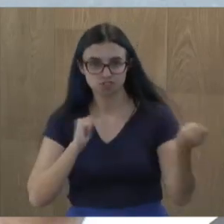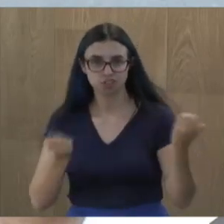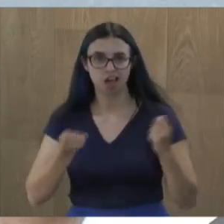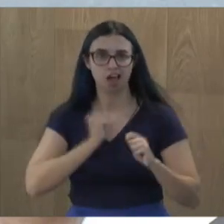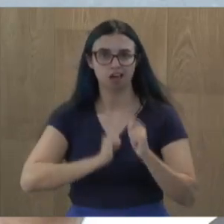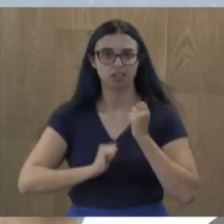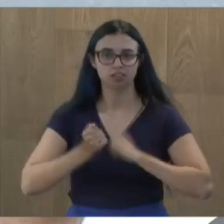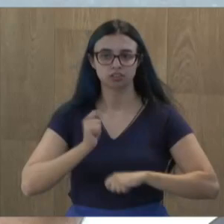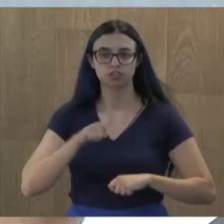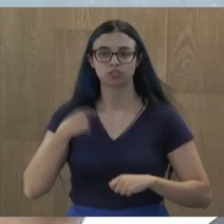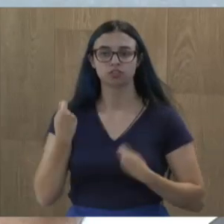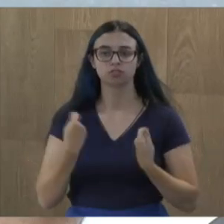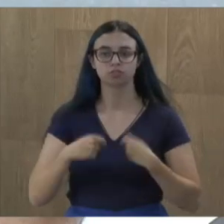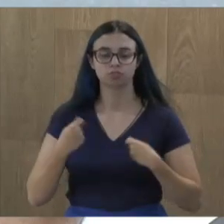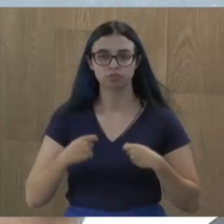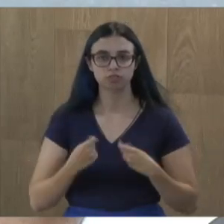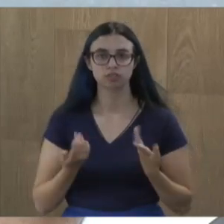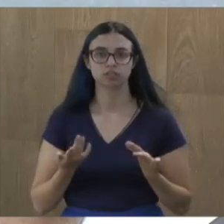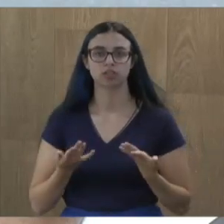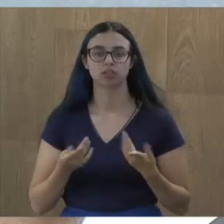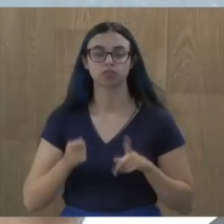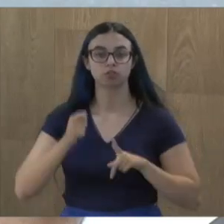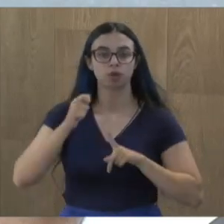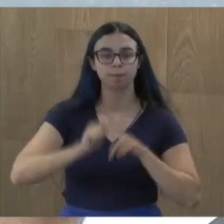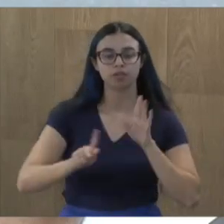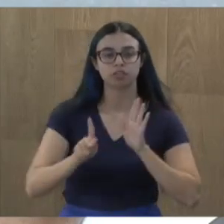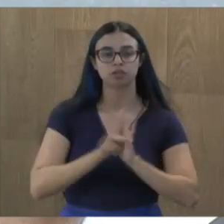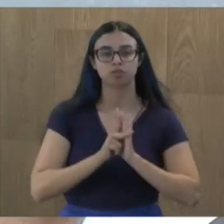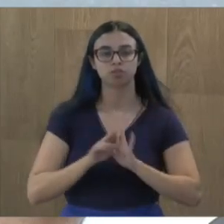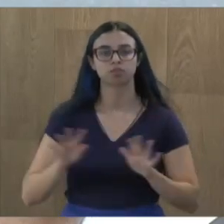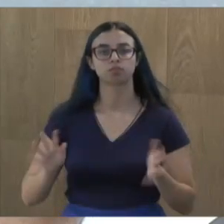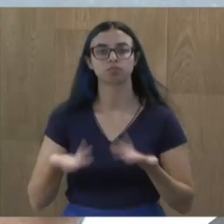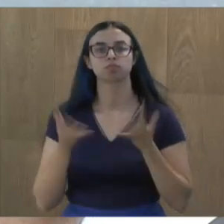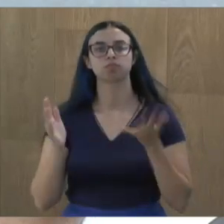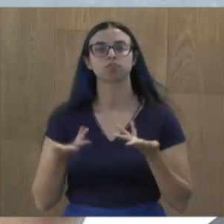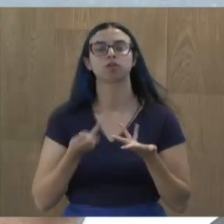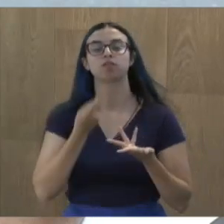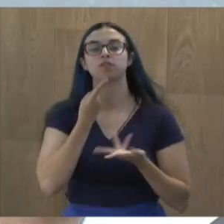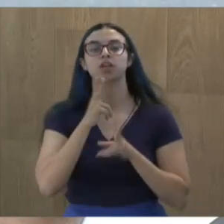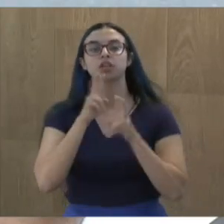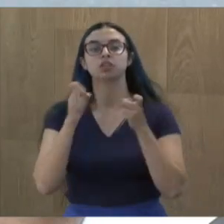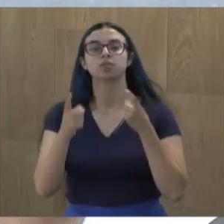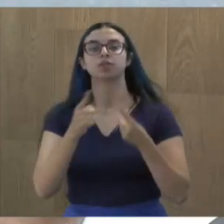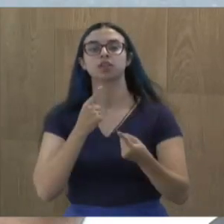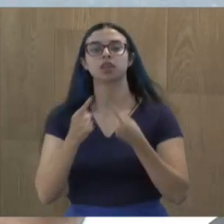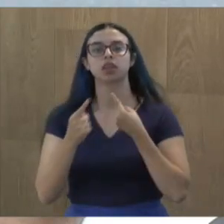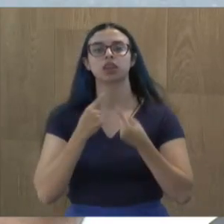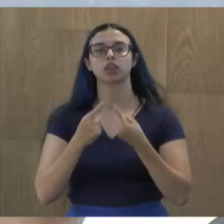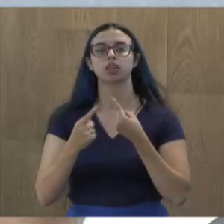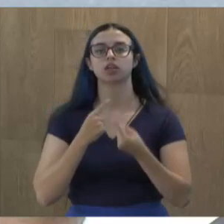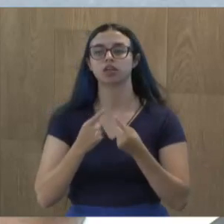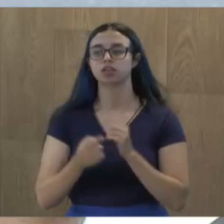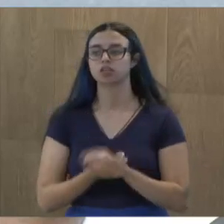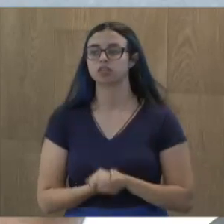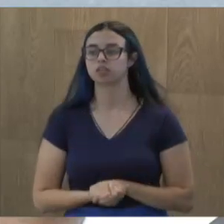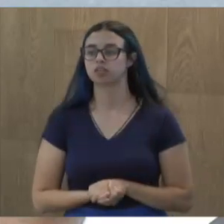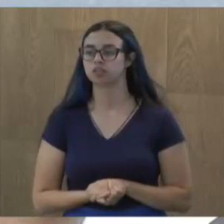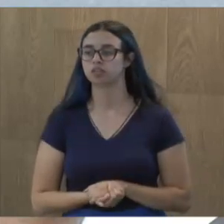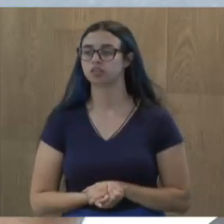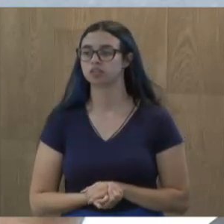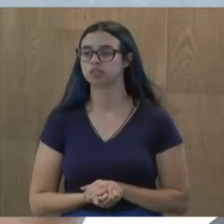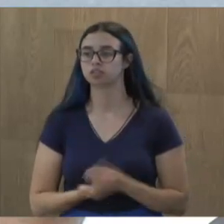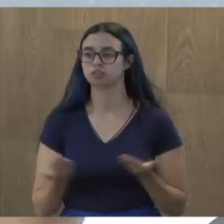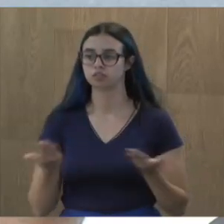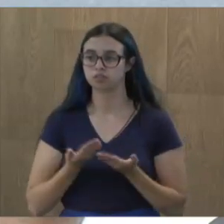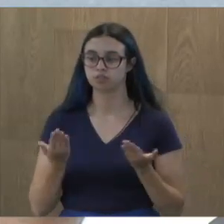campanha. Este mês é o mês da campanha, né? Do trânsito. Está matando. Hoje, lá na